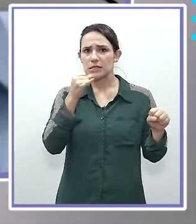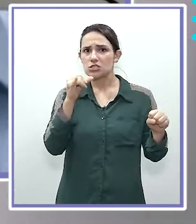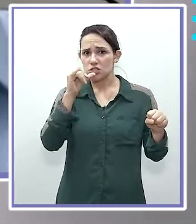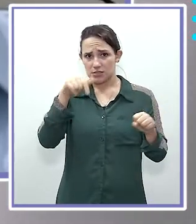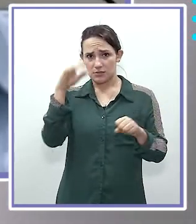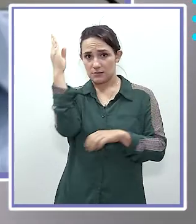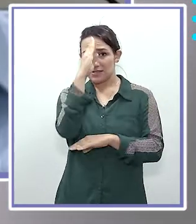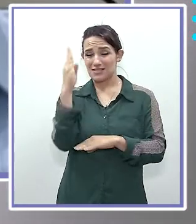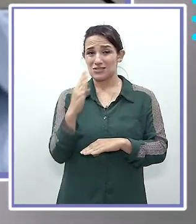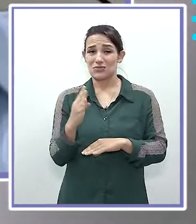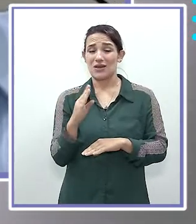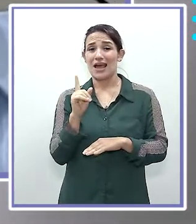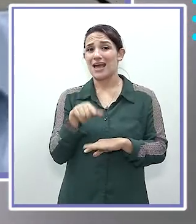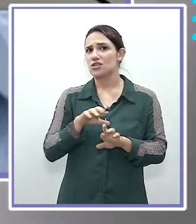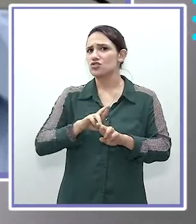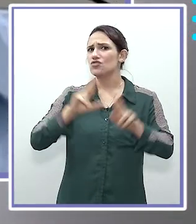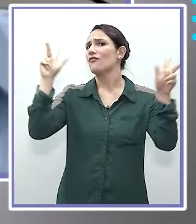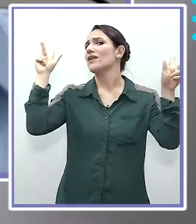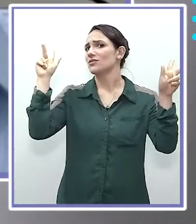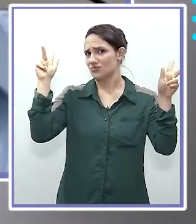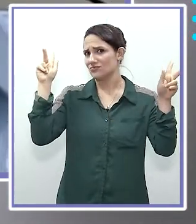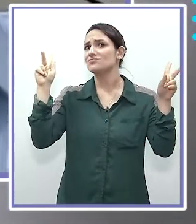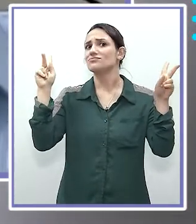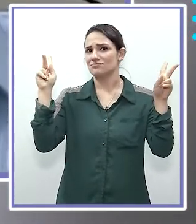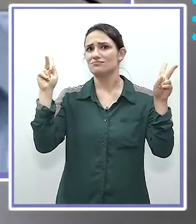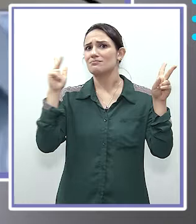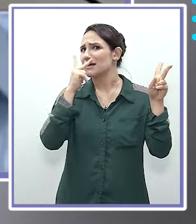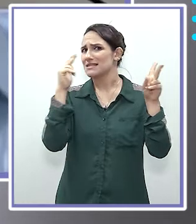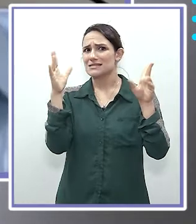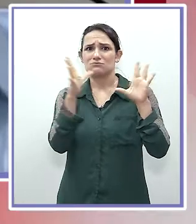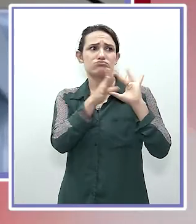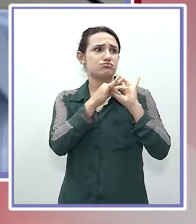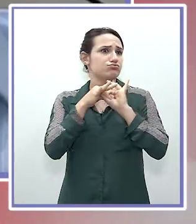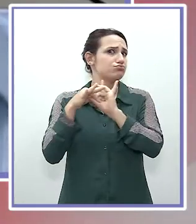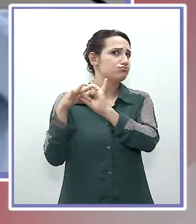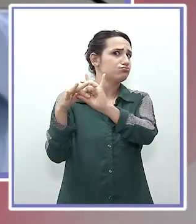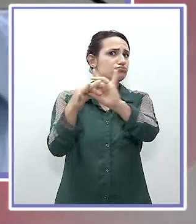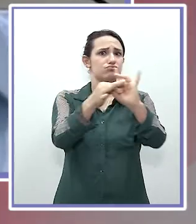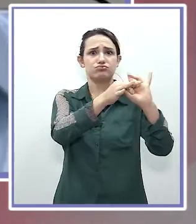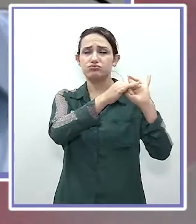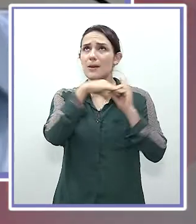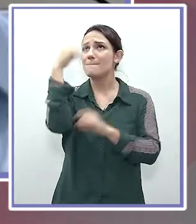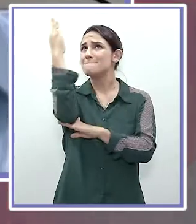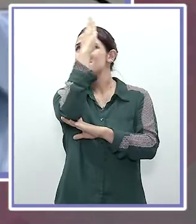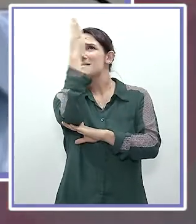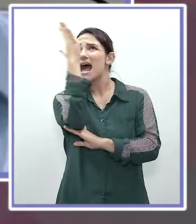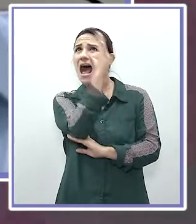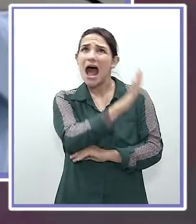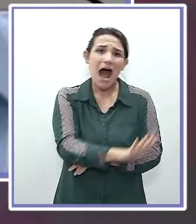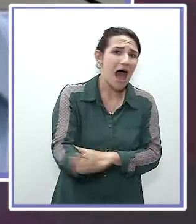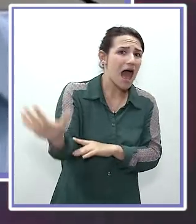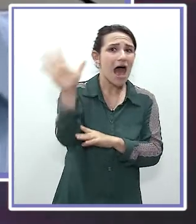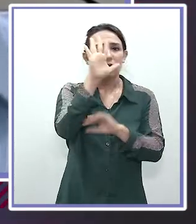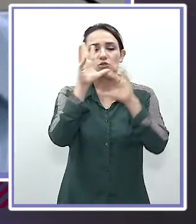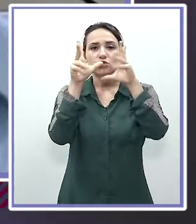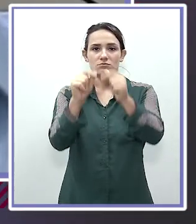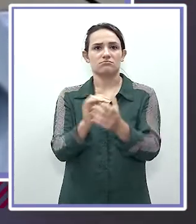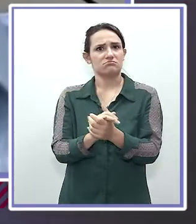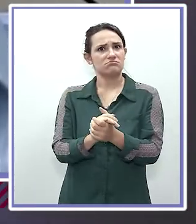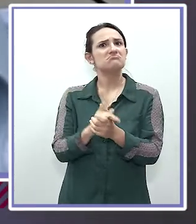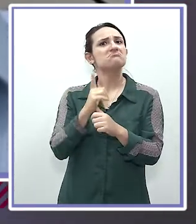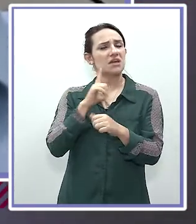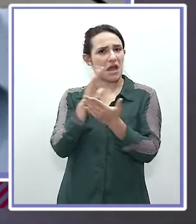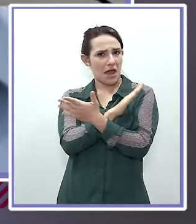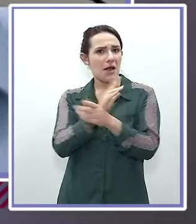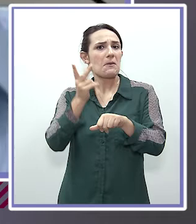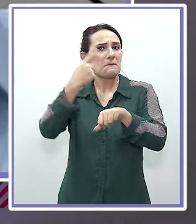um sistema único no mundo, né? Ele é um sistema interligado nacional, é um sistema que muitos